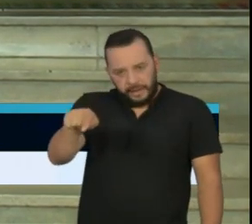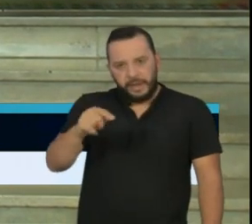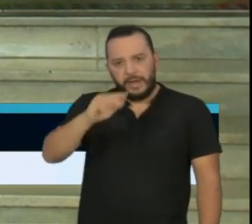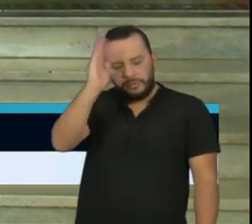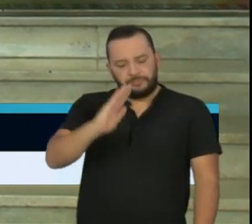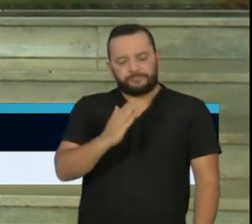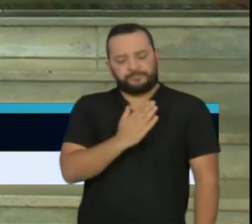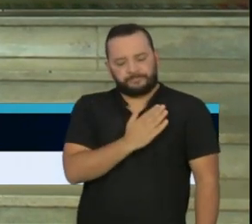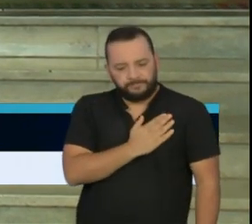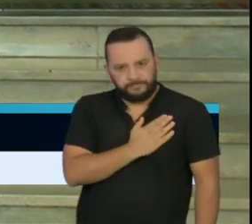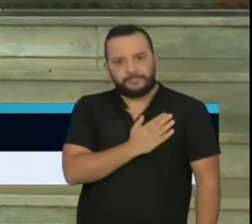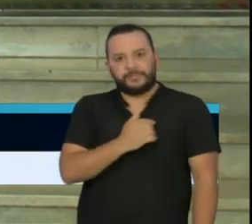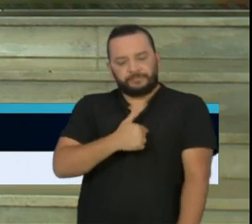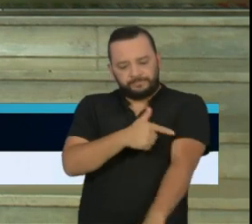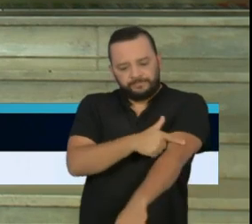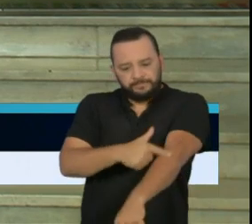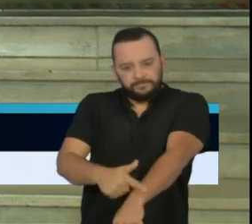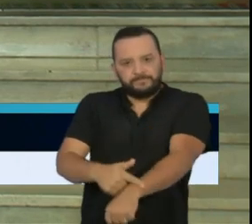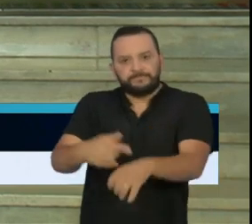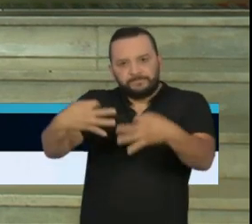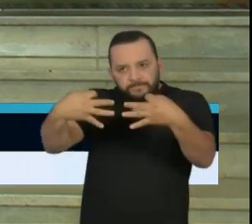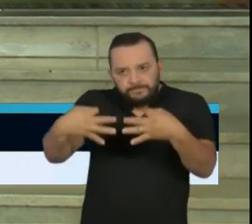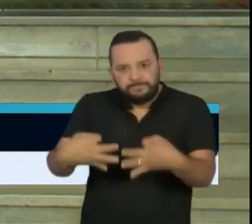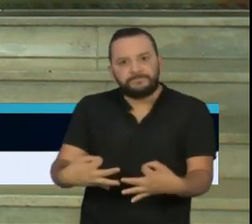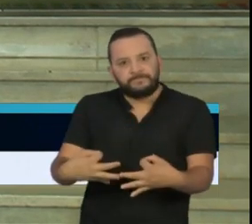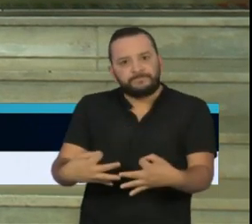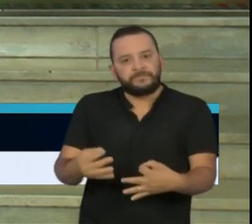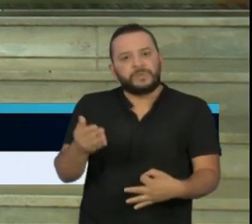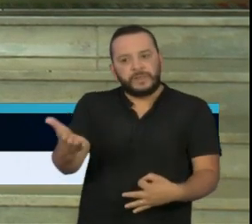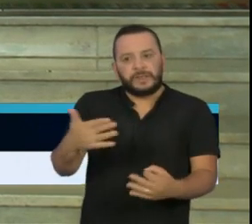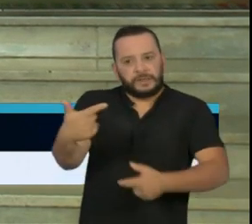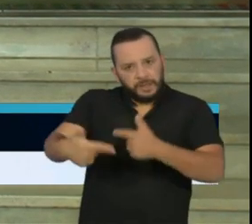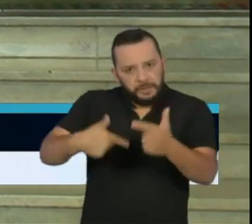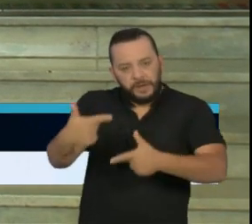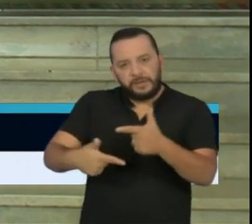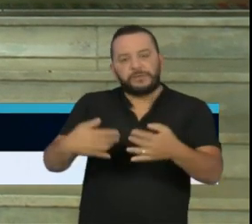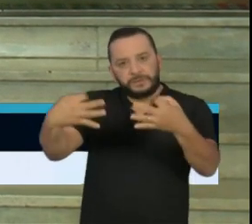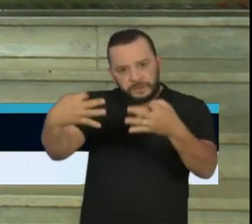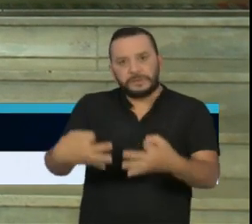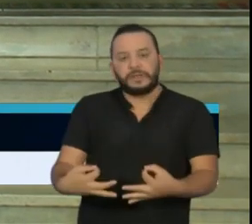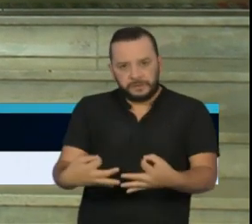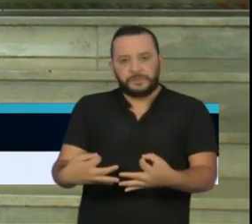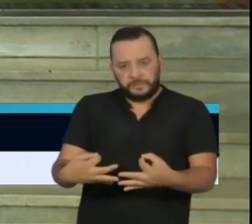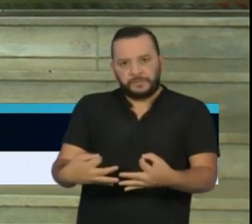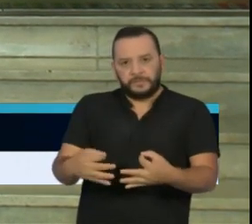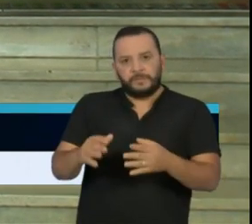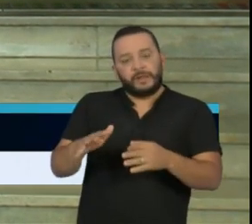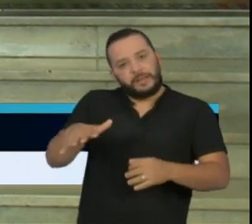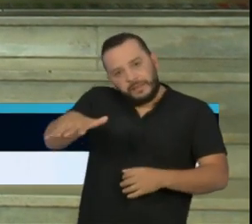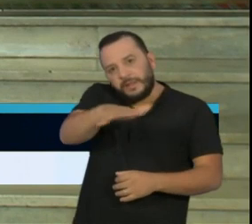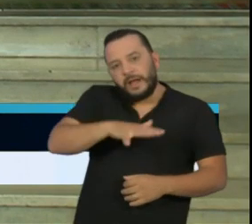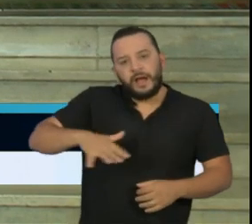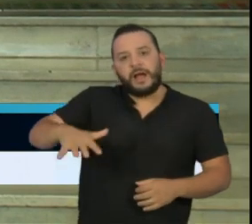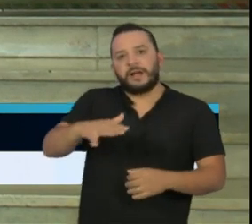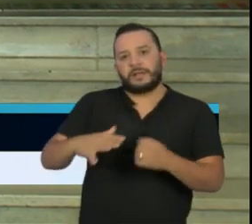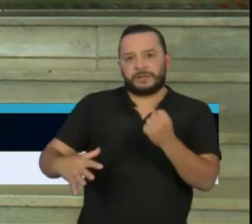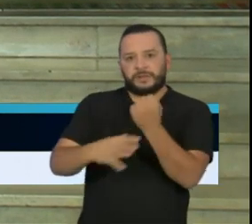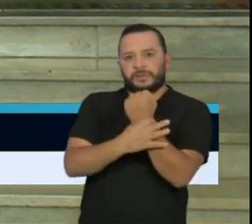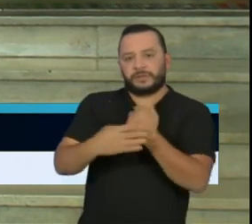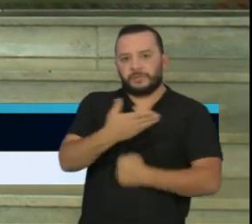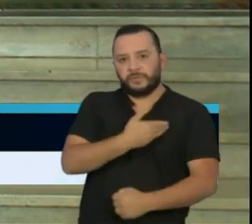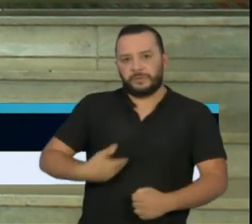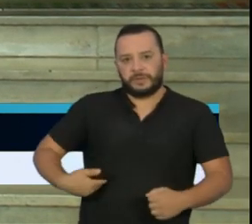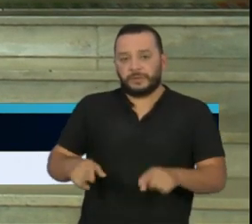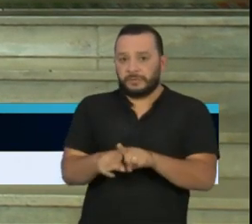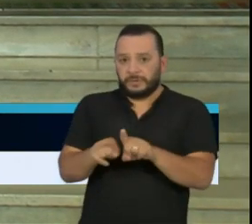foi correto, agiu de forma diligente com as autoridades de segurança pública e da Justiça de São